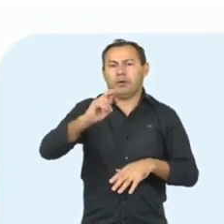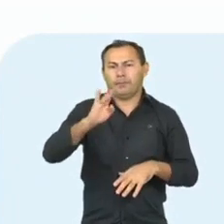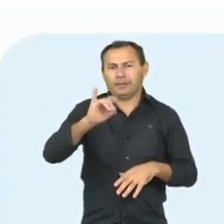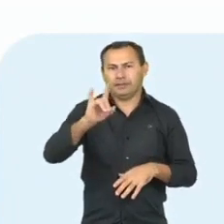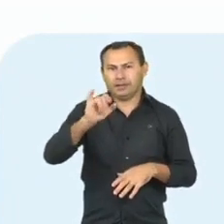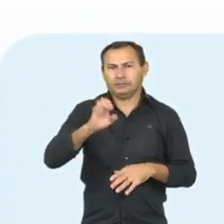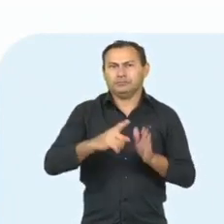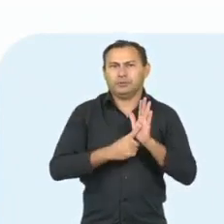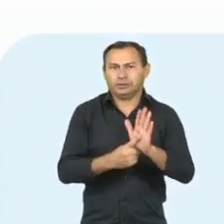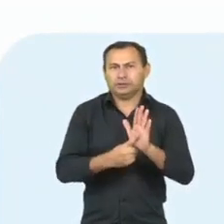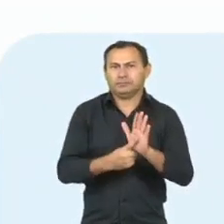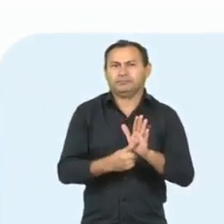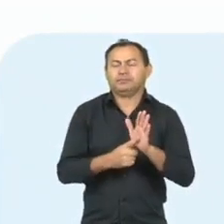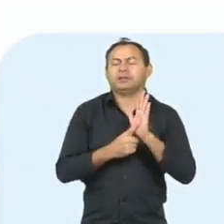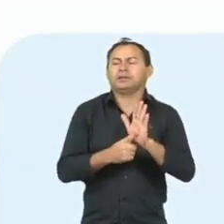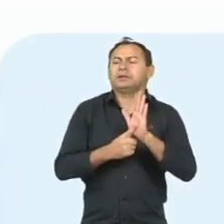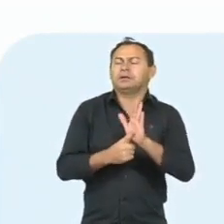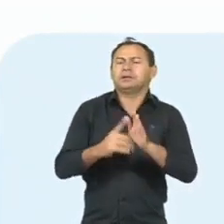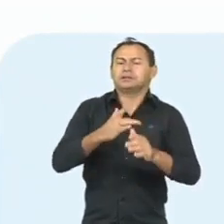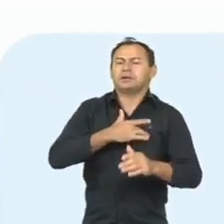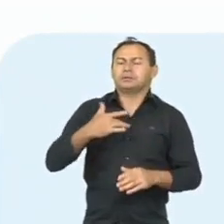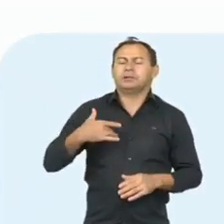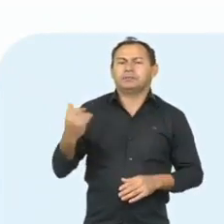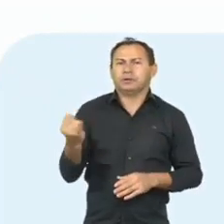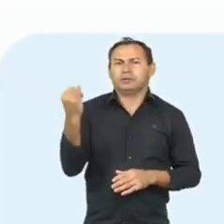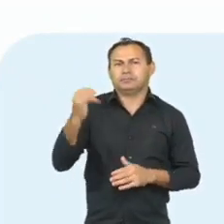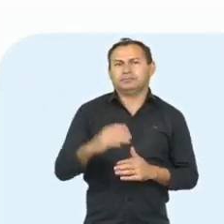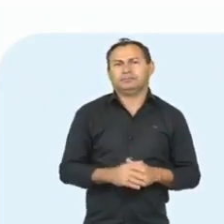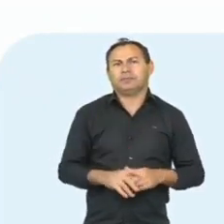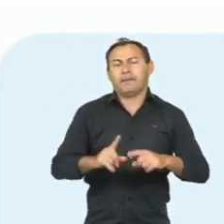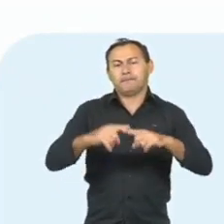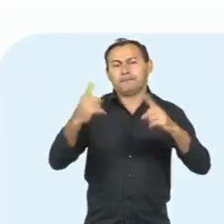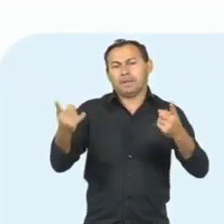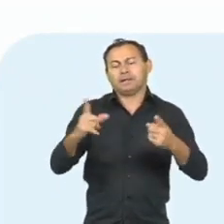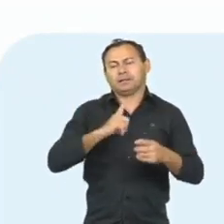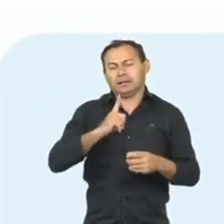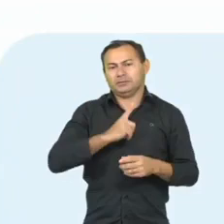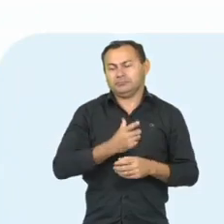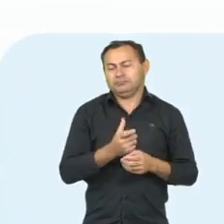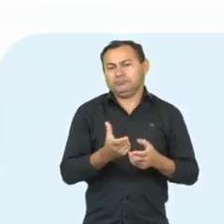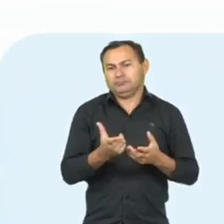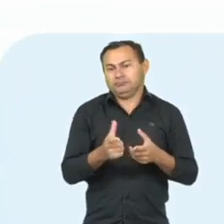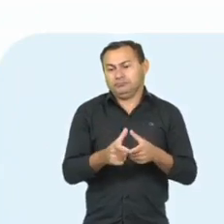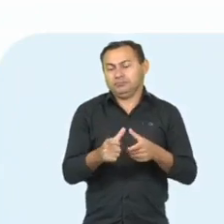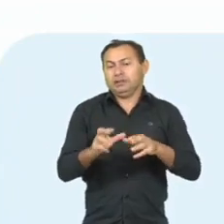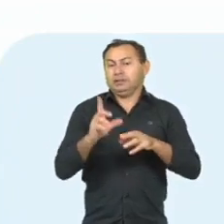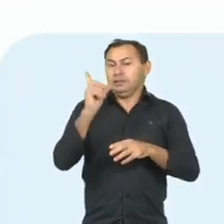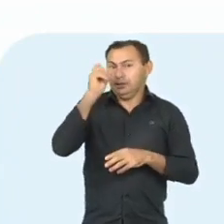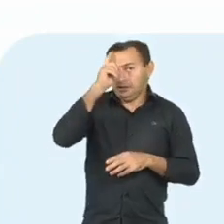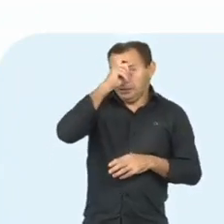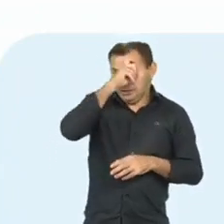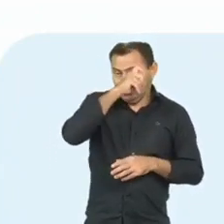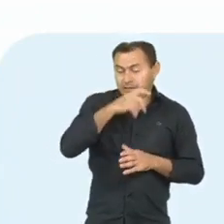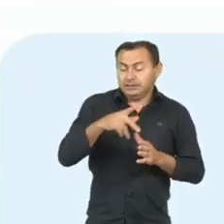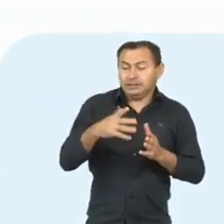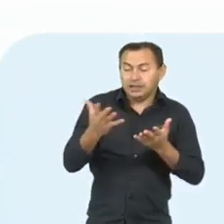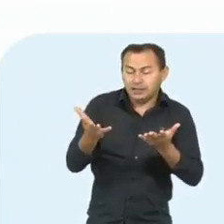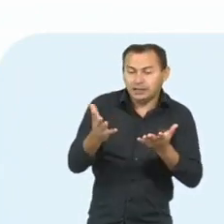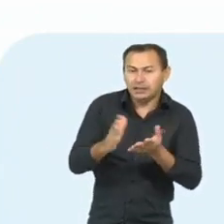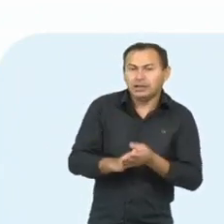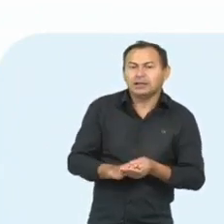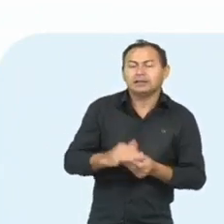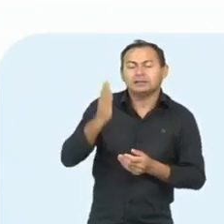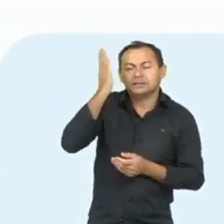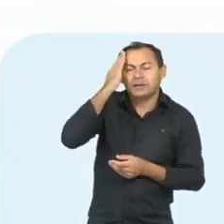trouxe? Que indicador de saúde é muito importante, mas existe uma grande dificuldade em se